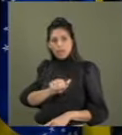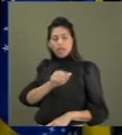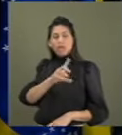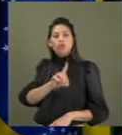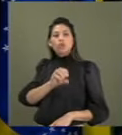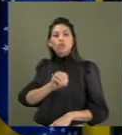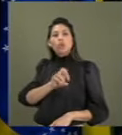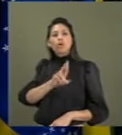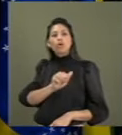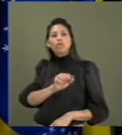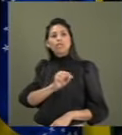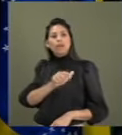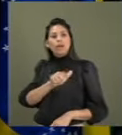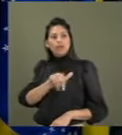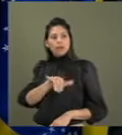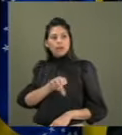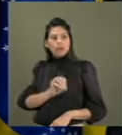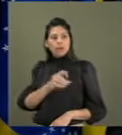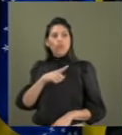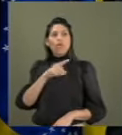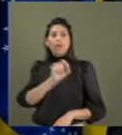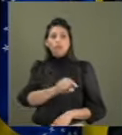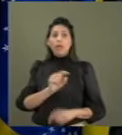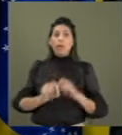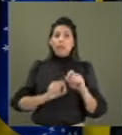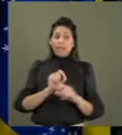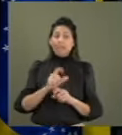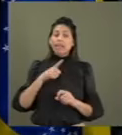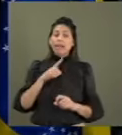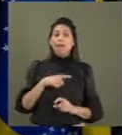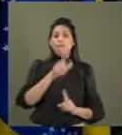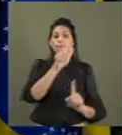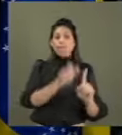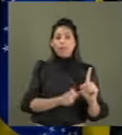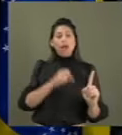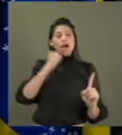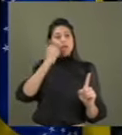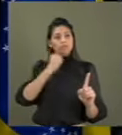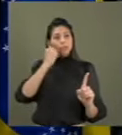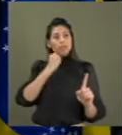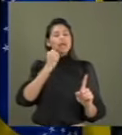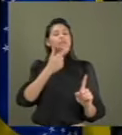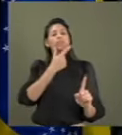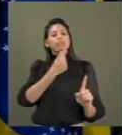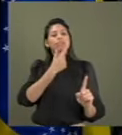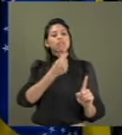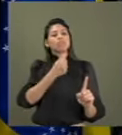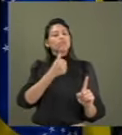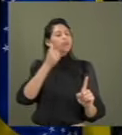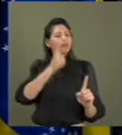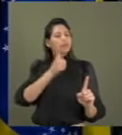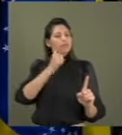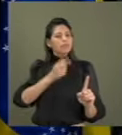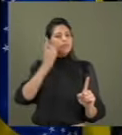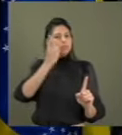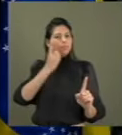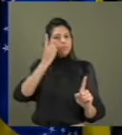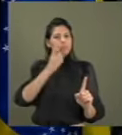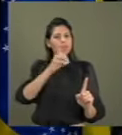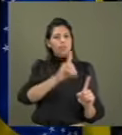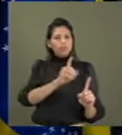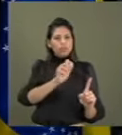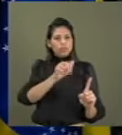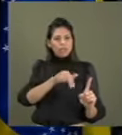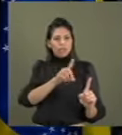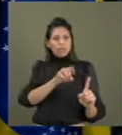assinam aquela proposta. A relatora é a deputada Dandara, que fez um belo trabalho para